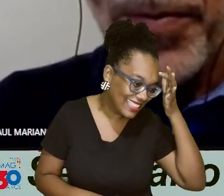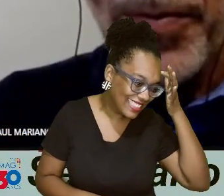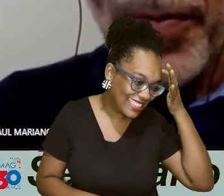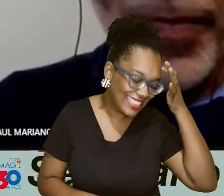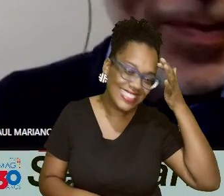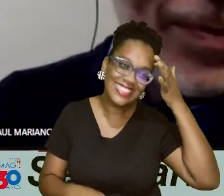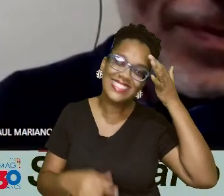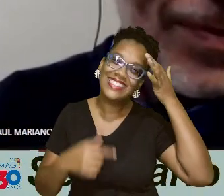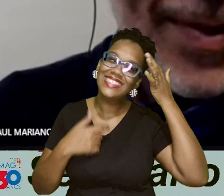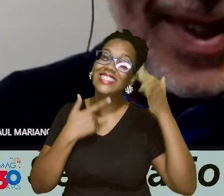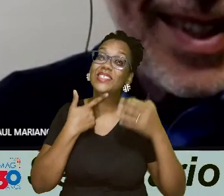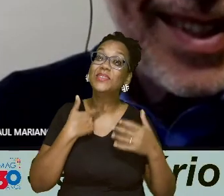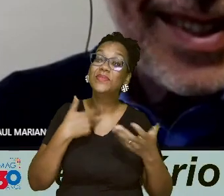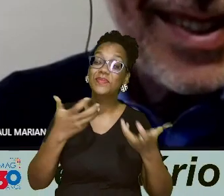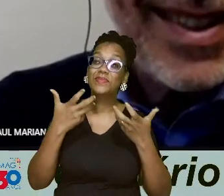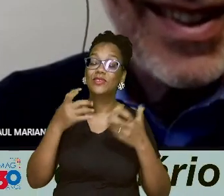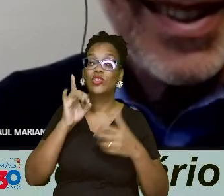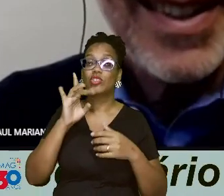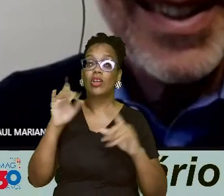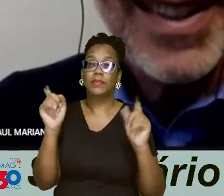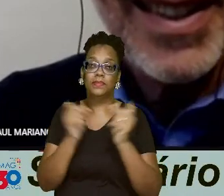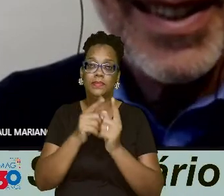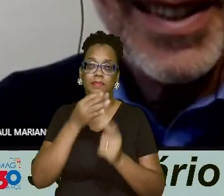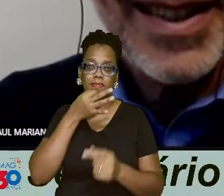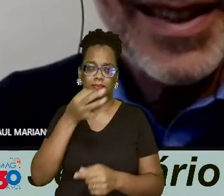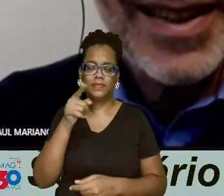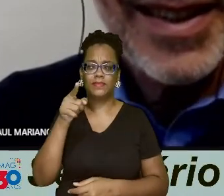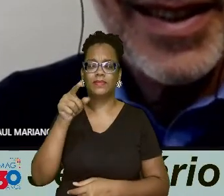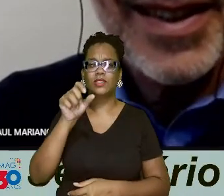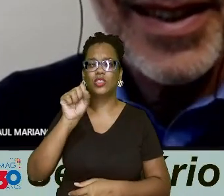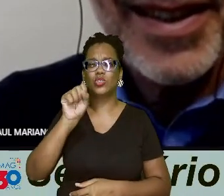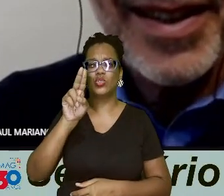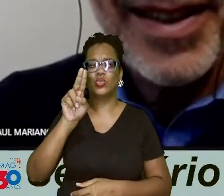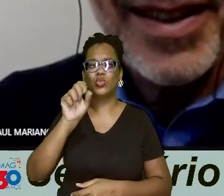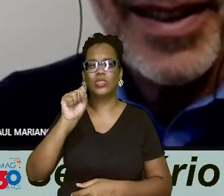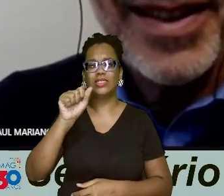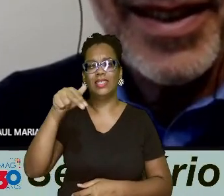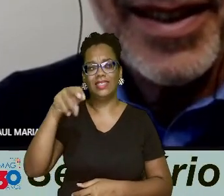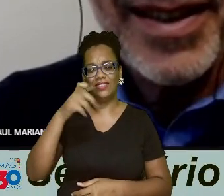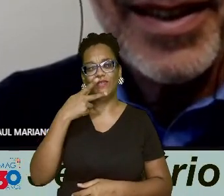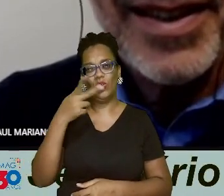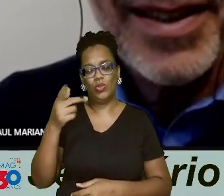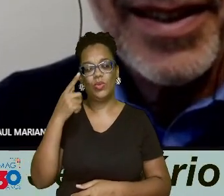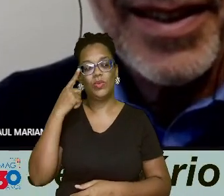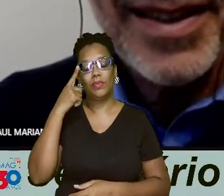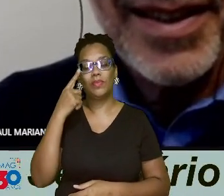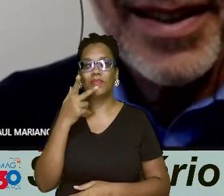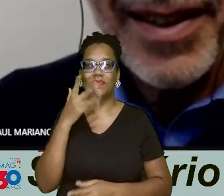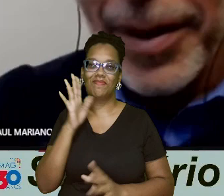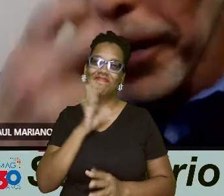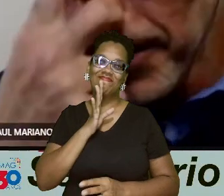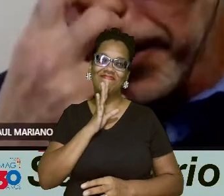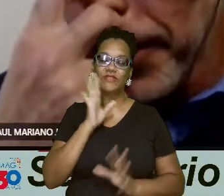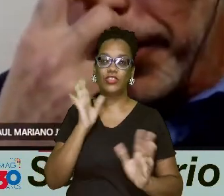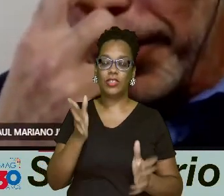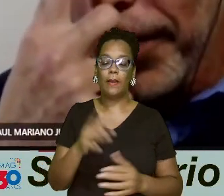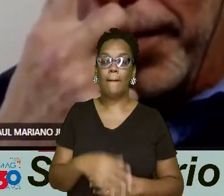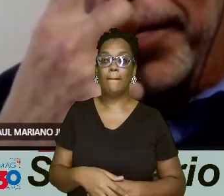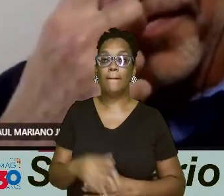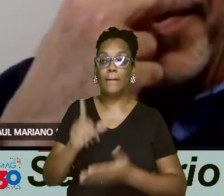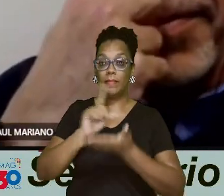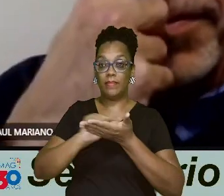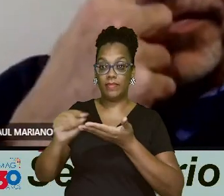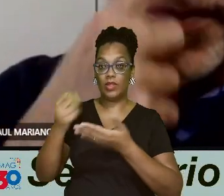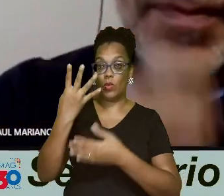só também destacar um ponto, até porque a Suzana e a Cecília são grandes professores, podem refletir um pouco sobre isso. Porque esse artigo 40